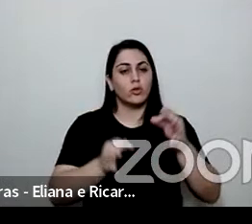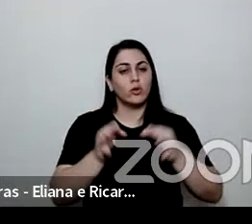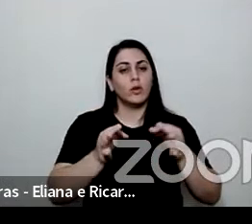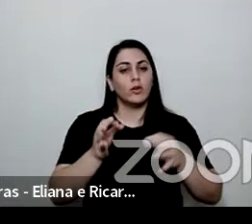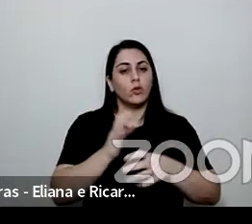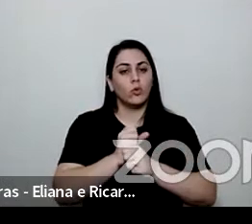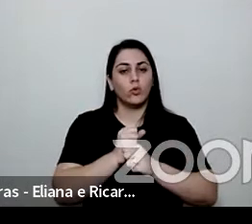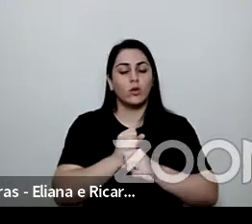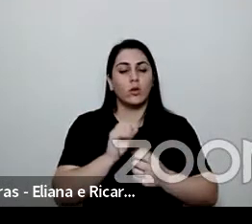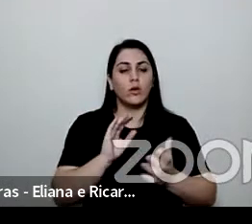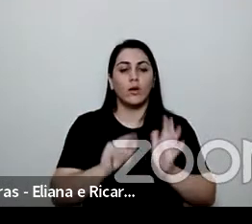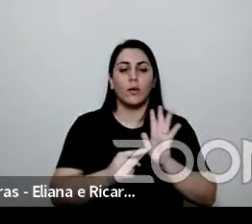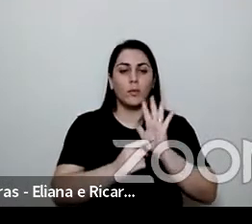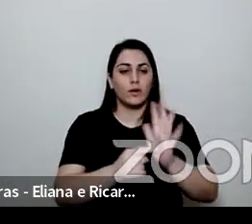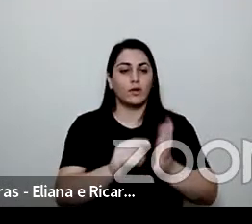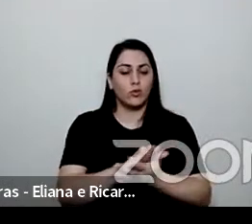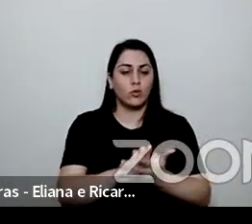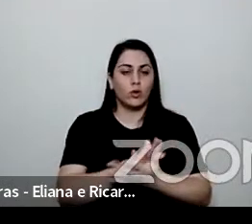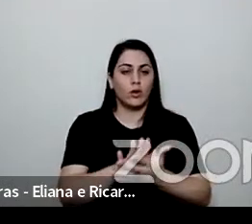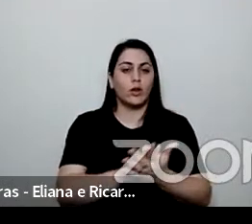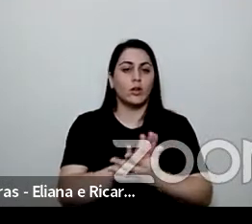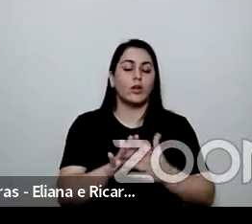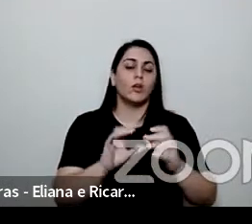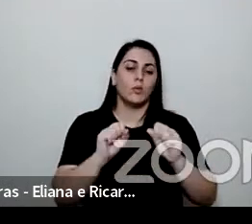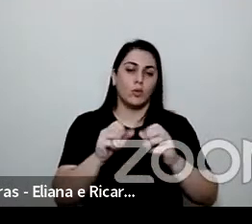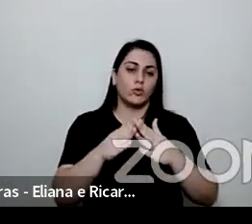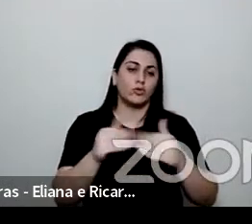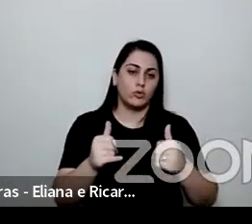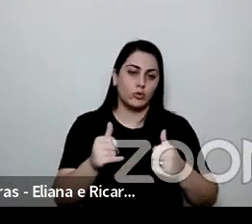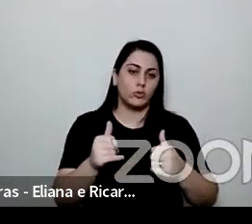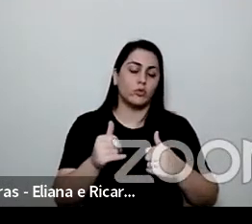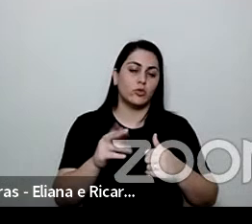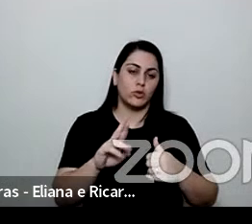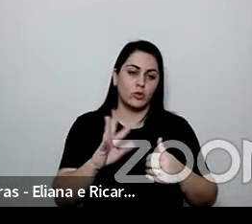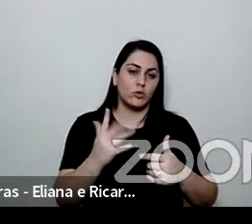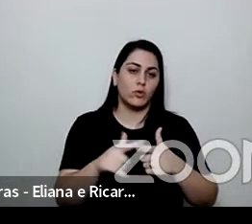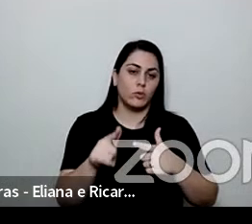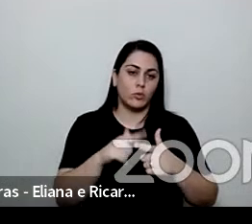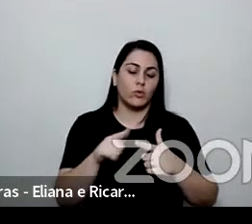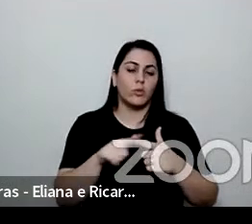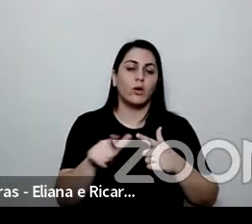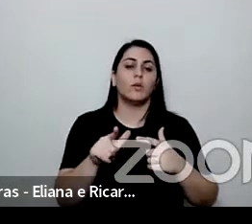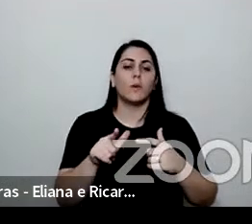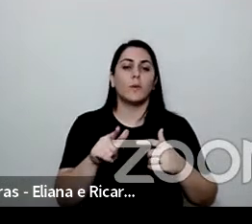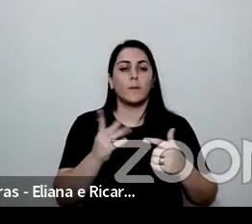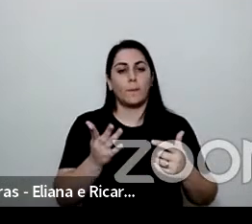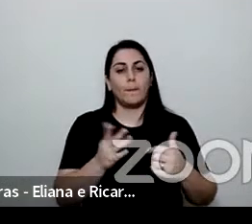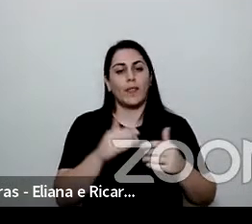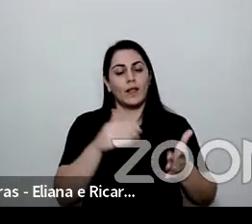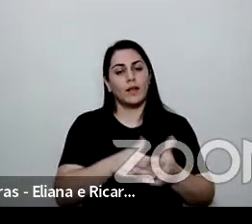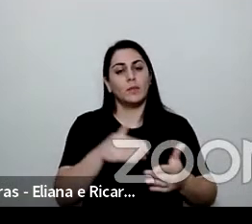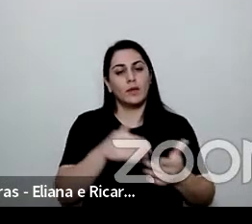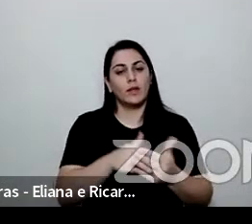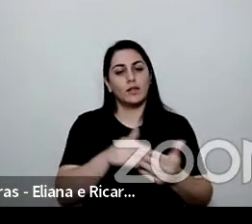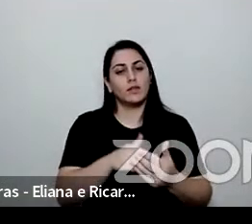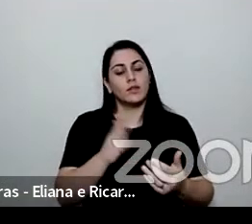contas como não prestadas o interessado pode requerer a regularização da situação para evitar esses efeitos